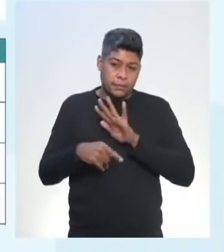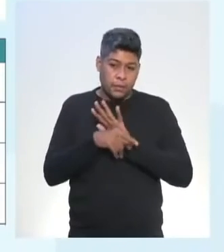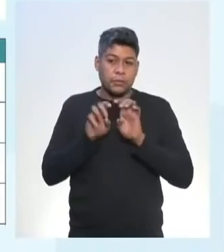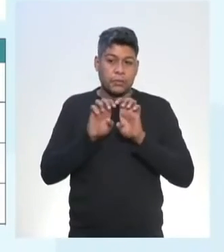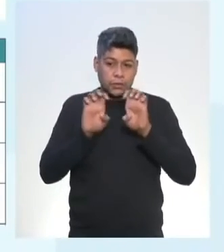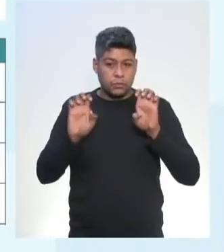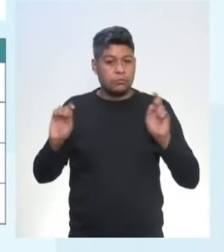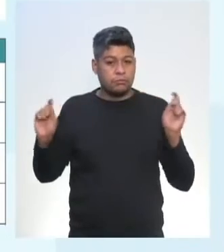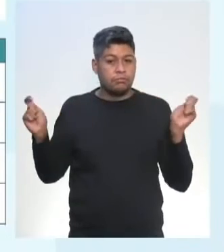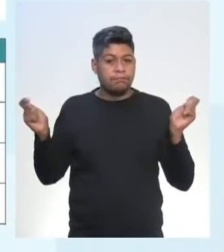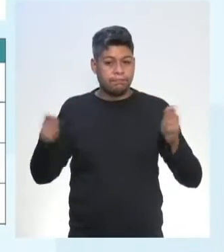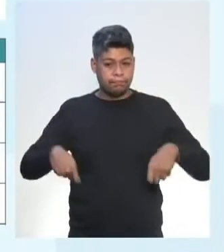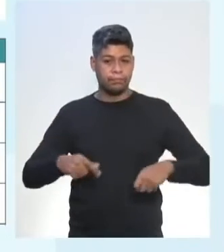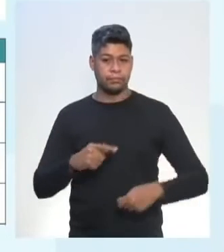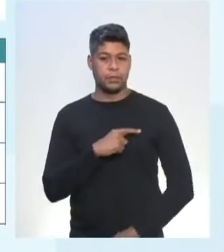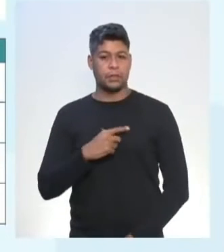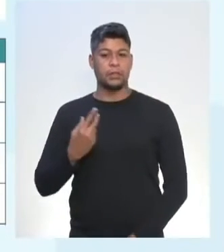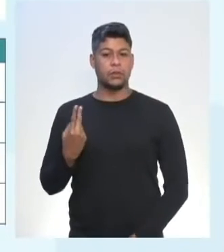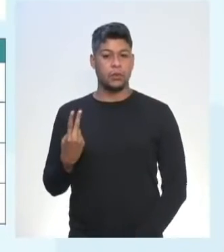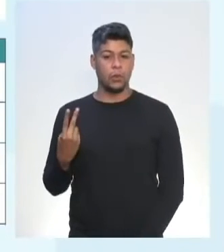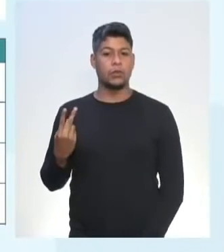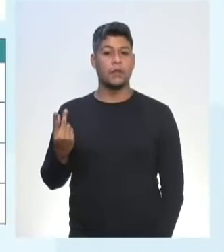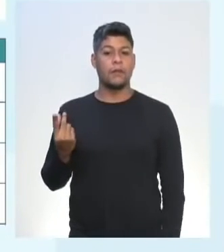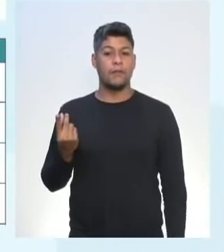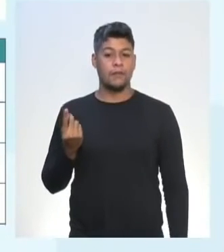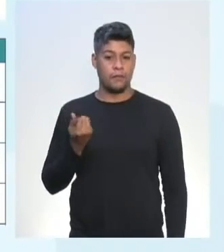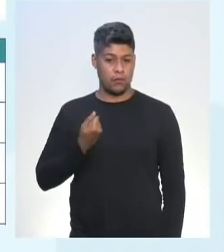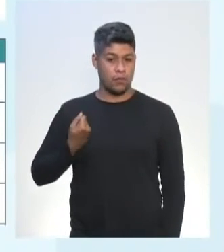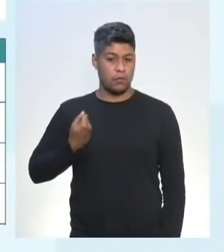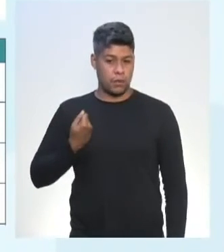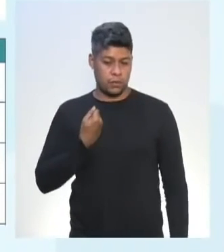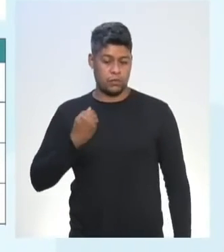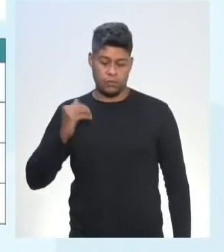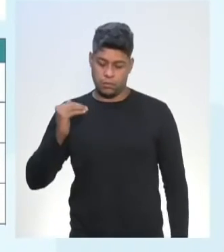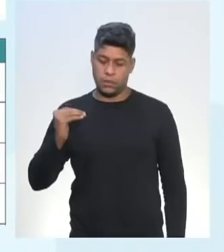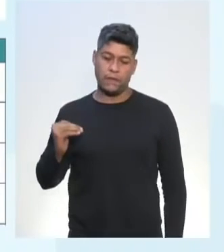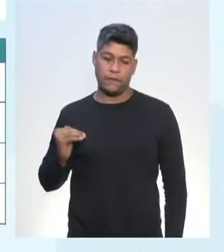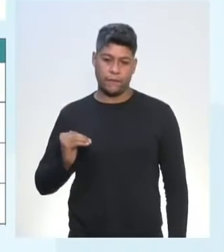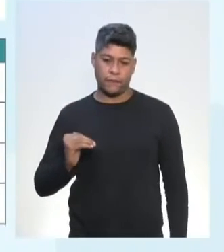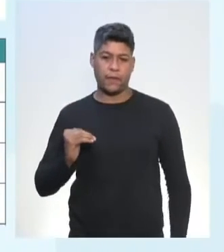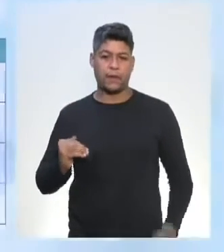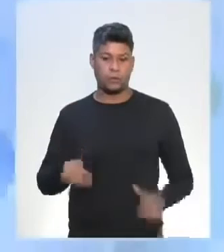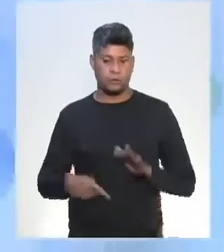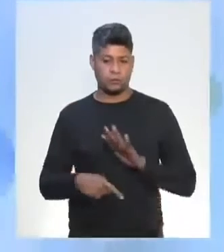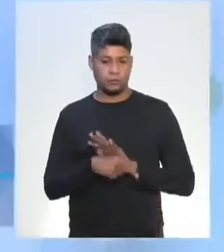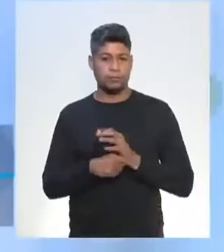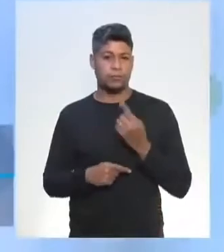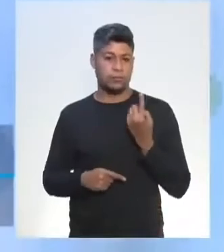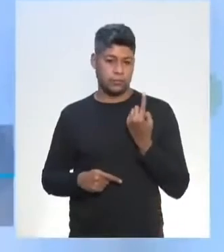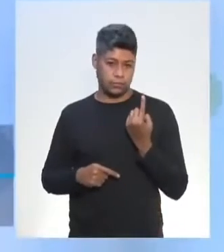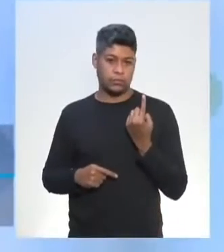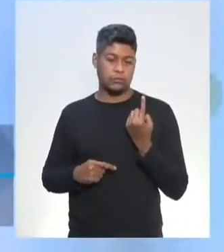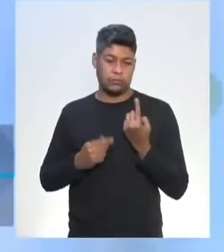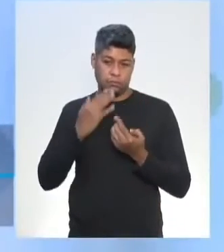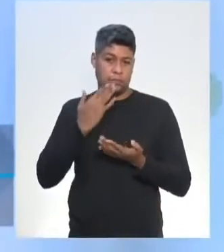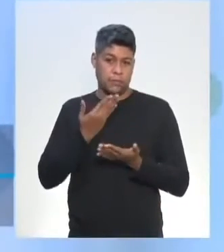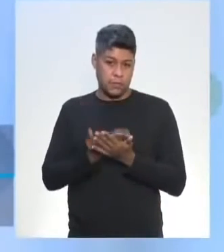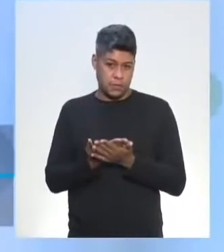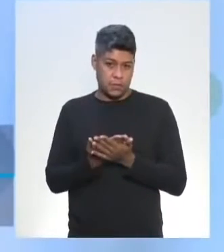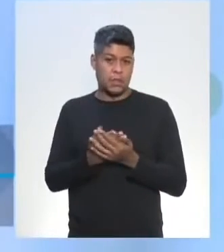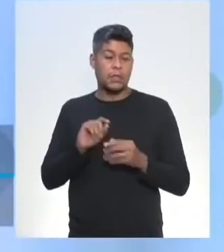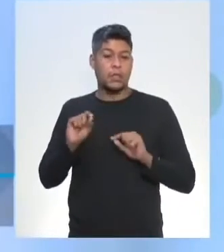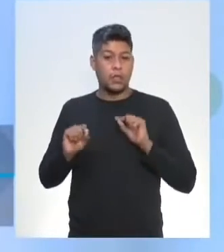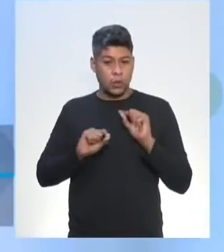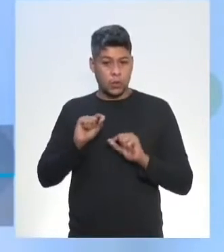própria estrutura permite aliás os dois valores aqui inferiores né inferiores a 1 então acredito né